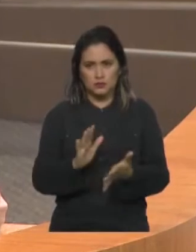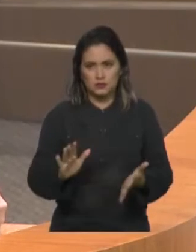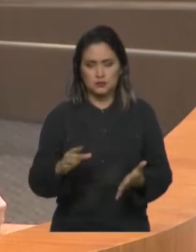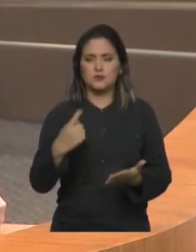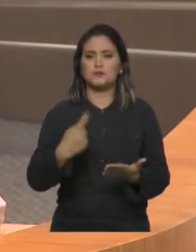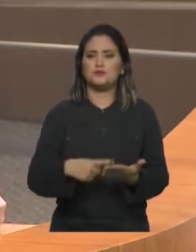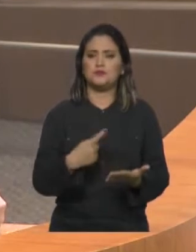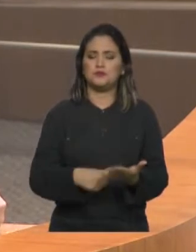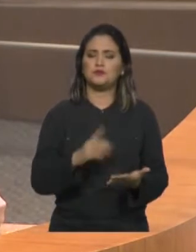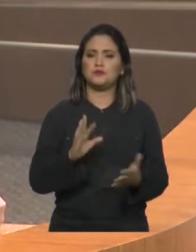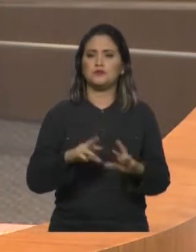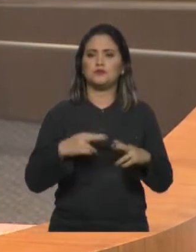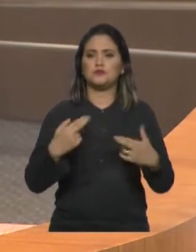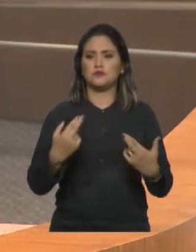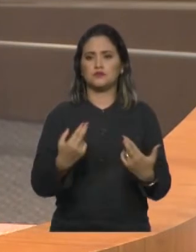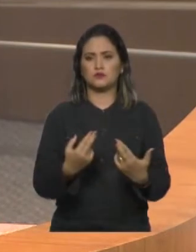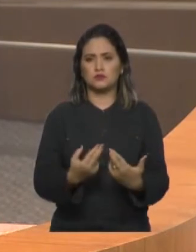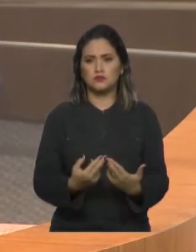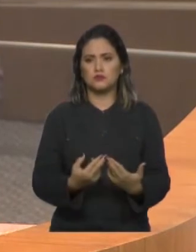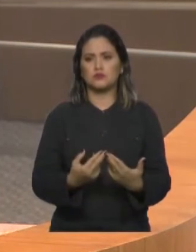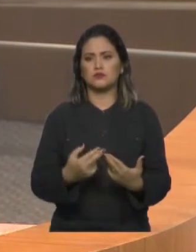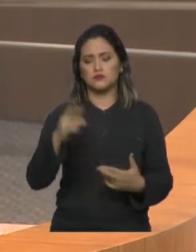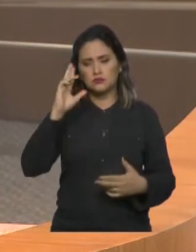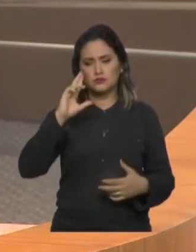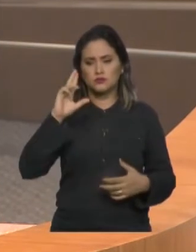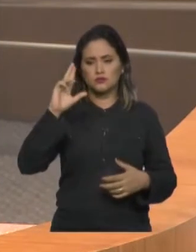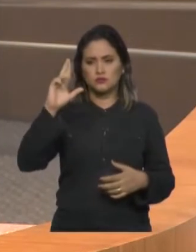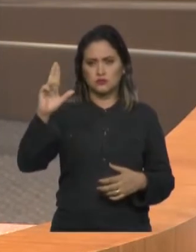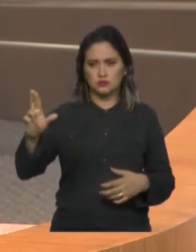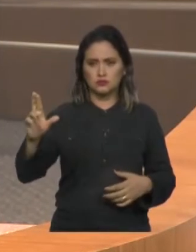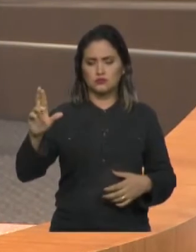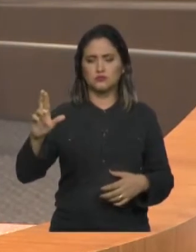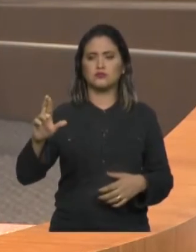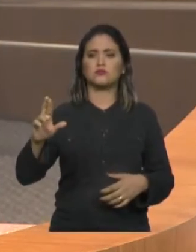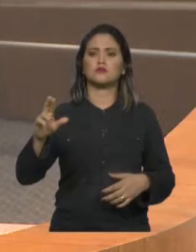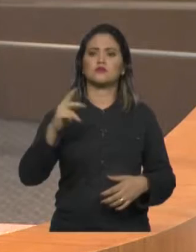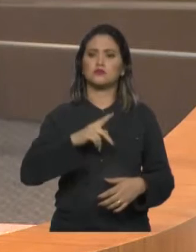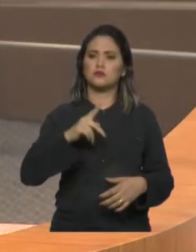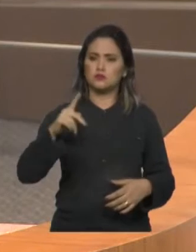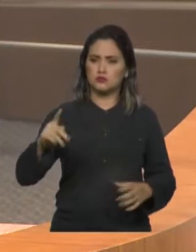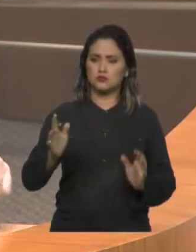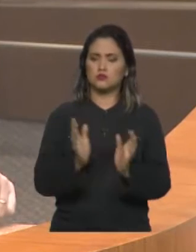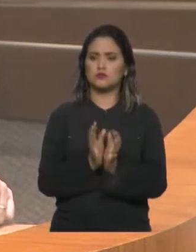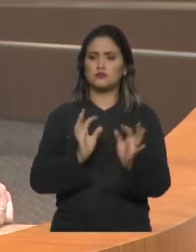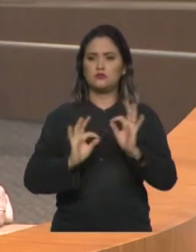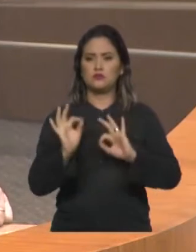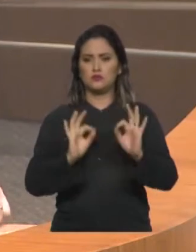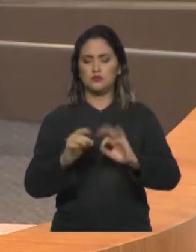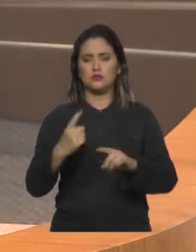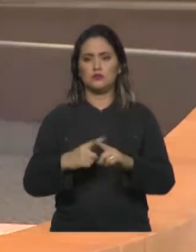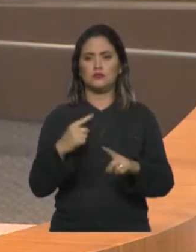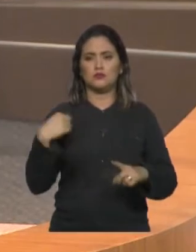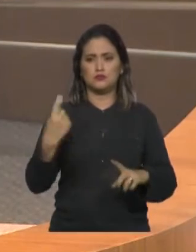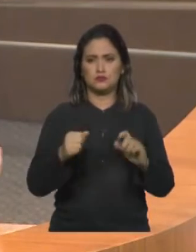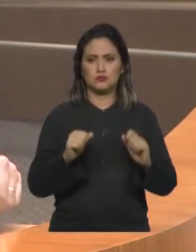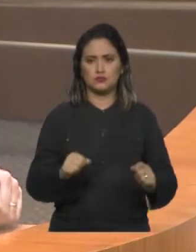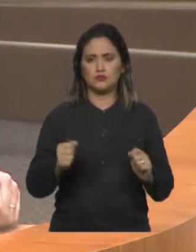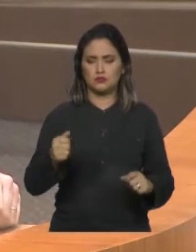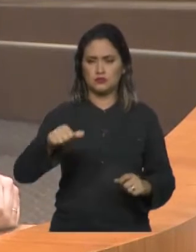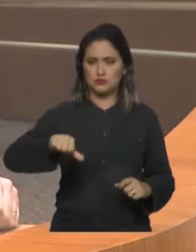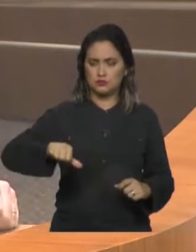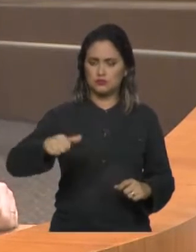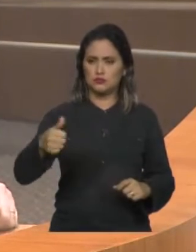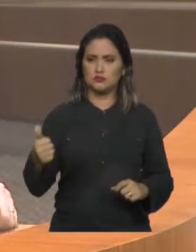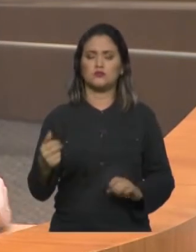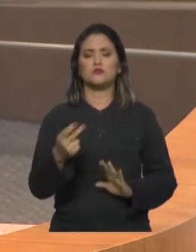marcamos uma audiência com líderes da categoria para que a gente possa analisar o projeto analisar